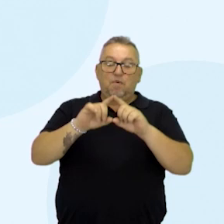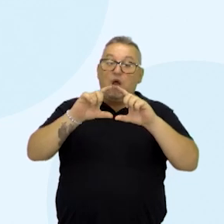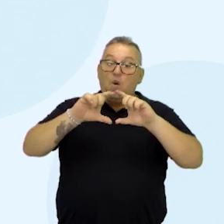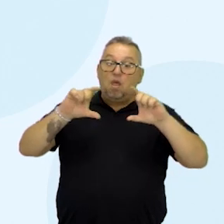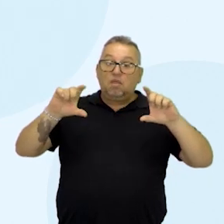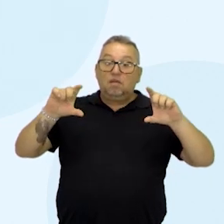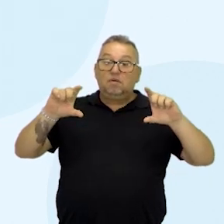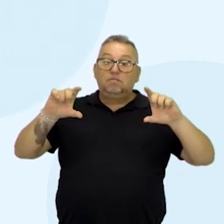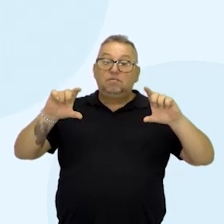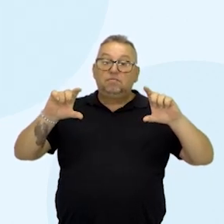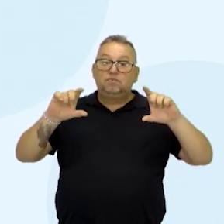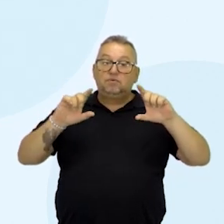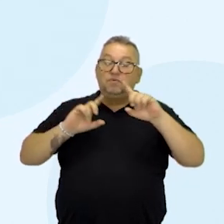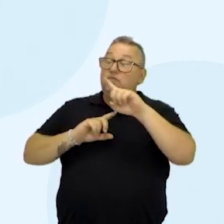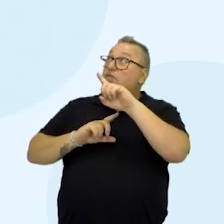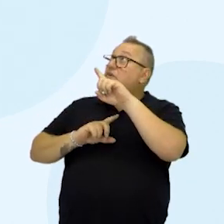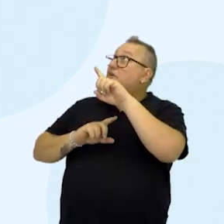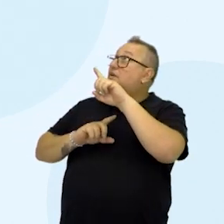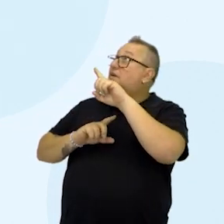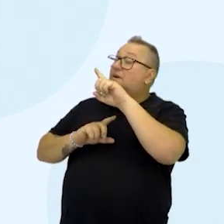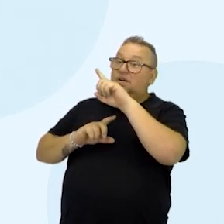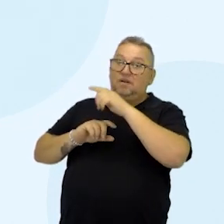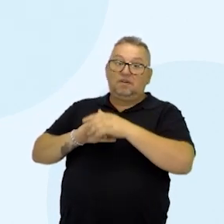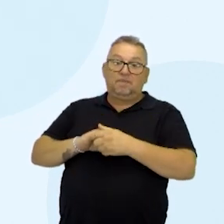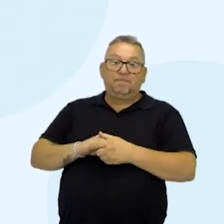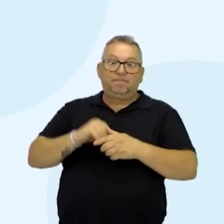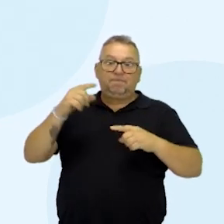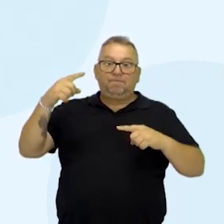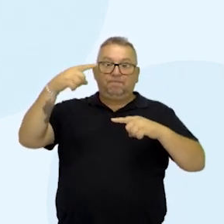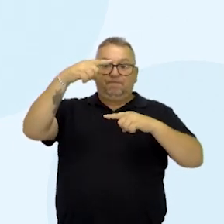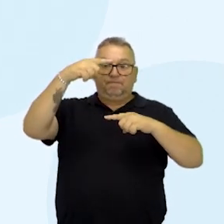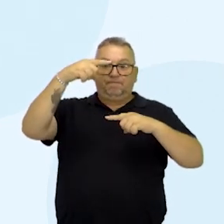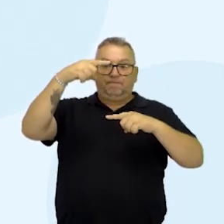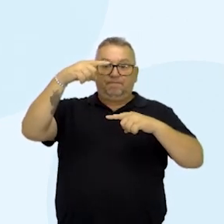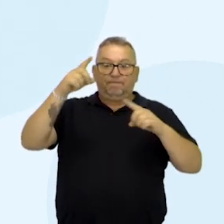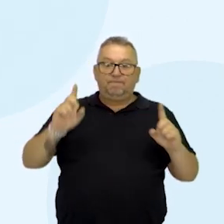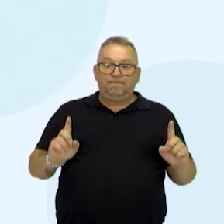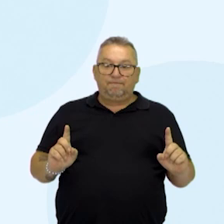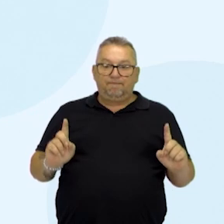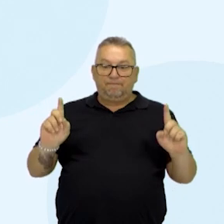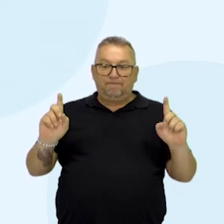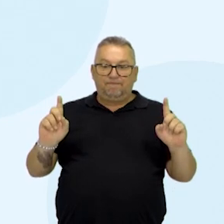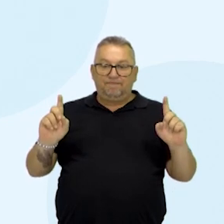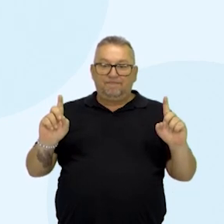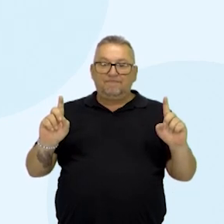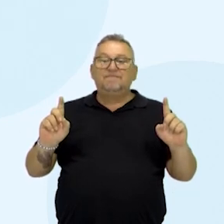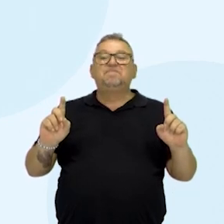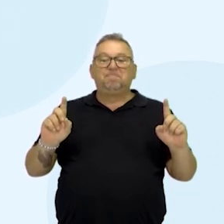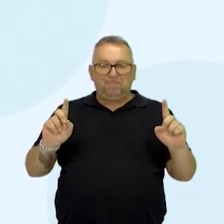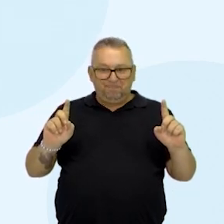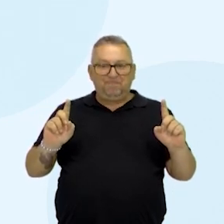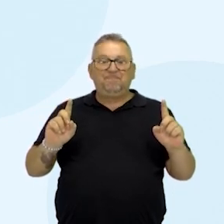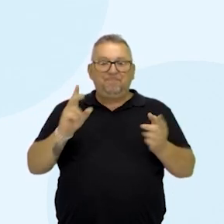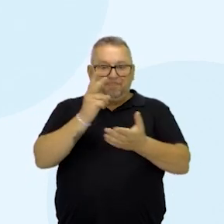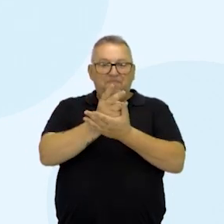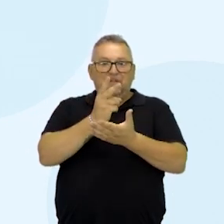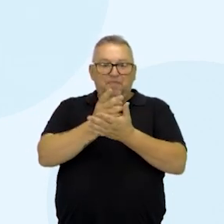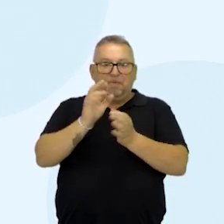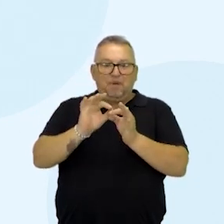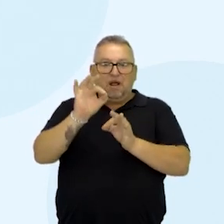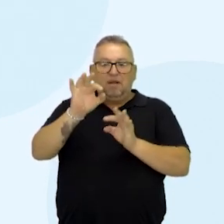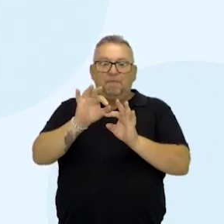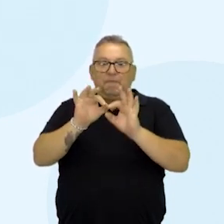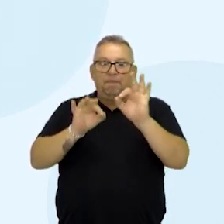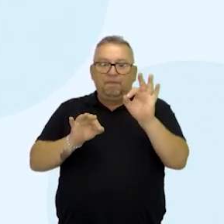Sim. Ó aqui, ó. Esse daqui é paralelo a esse. E esse daqui é paralelo a esse. E também possuem a mesma medida, esse que possui o